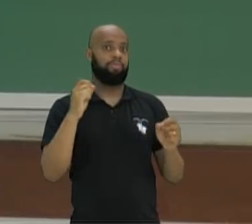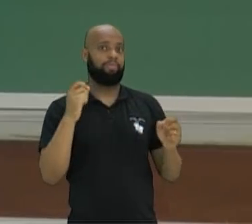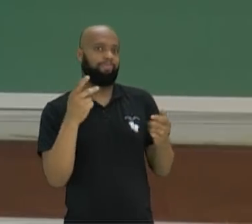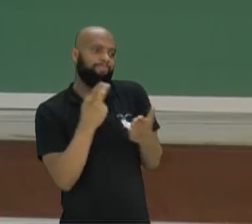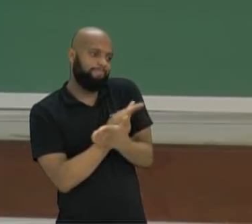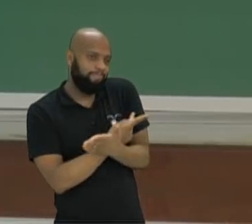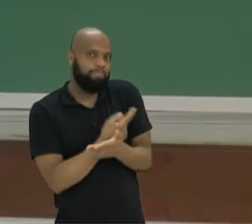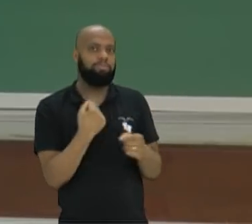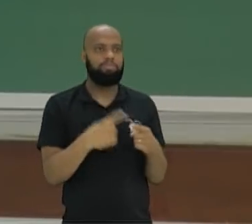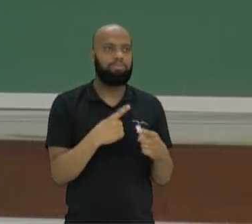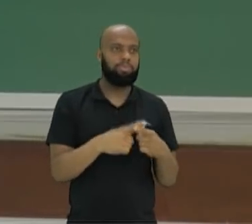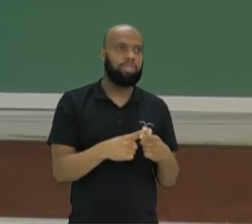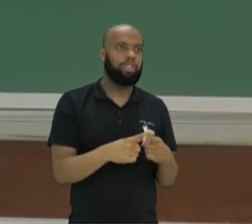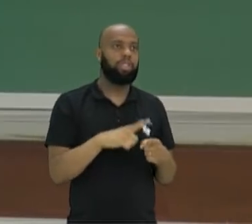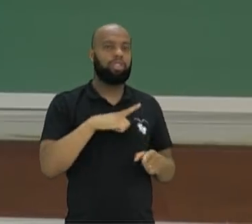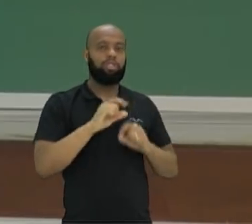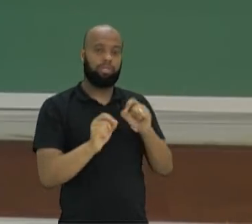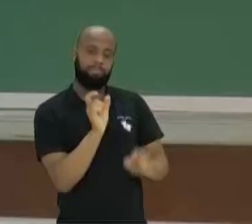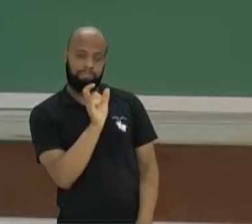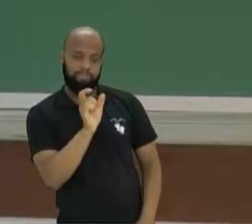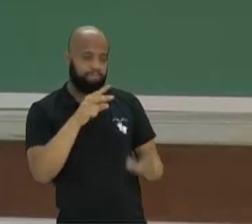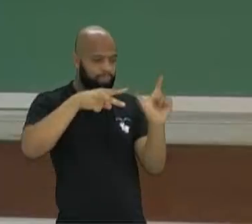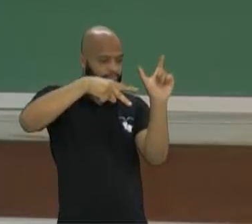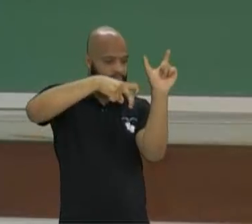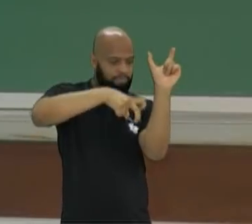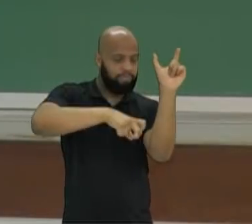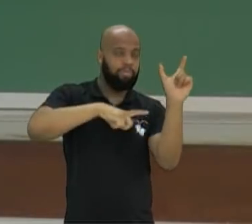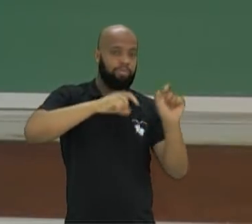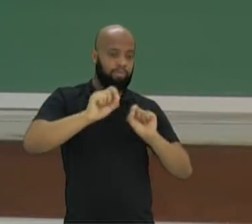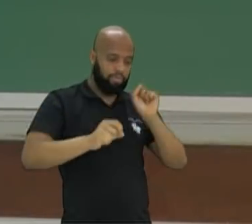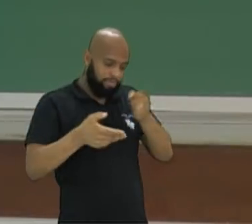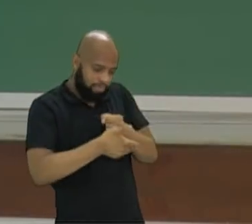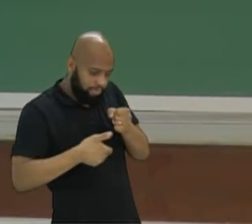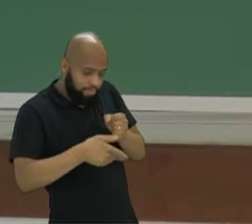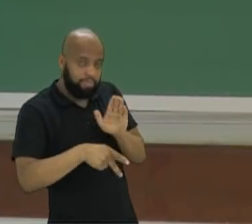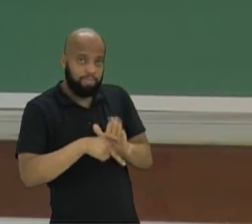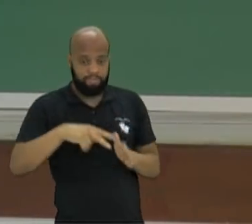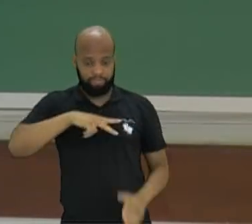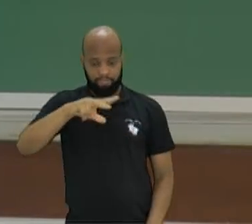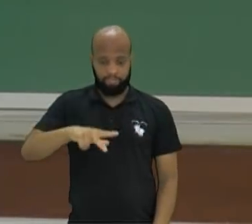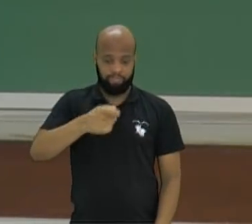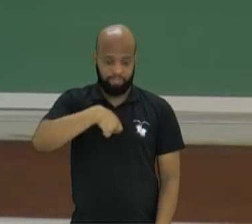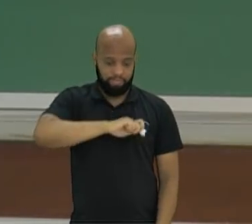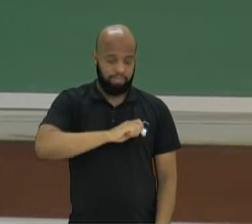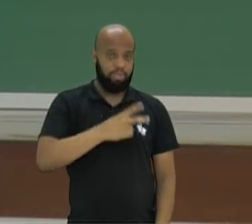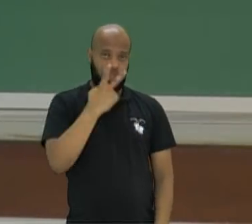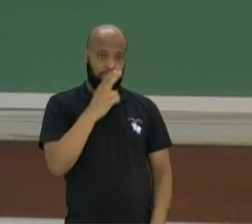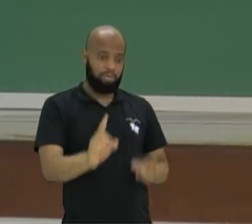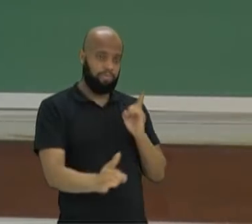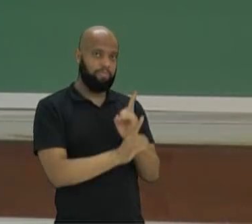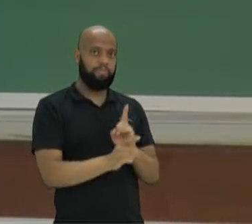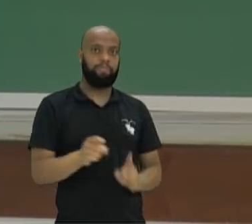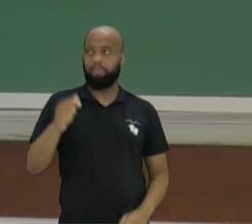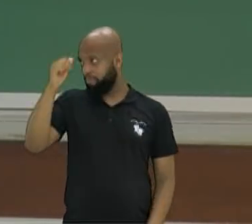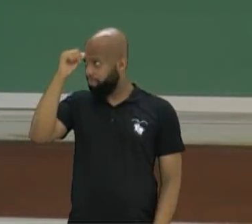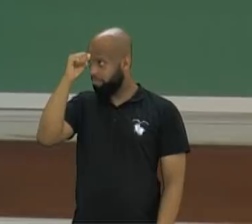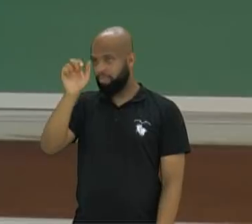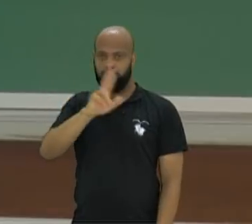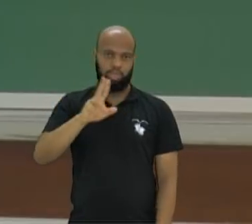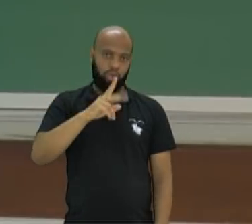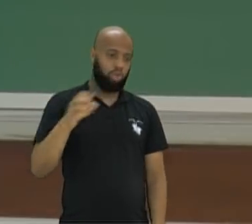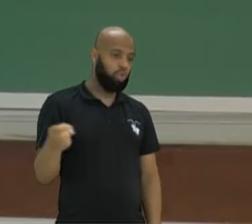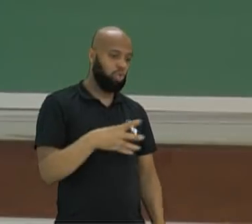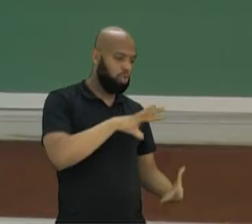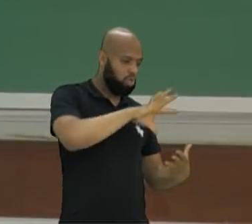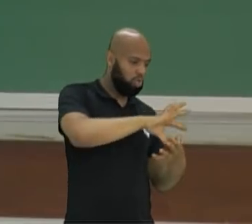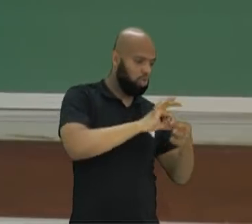errônea, incorreta, porque a origem dela está relacionada aos portugueses, os espanhóis, acharem que tinham encontrado as Índias, mas na verdade era um novo continente,